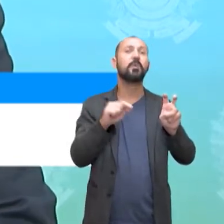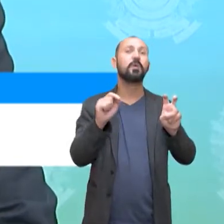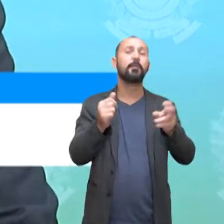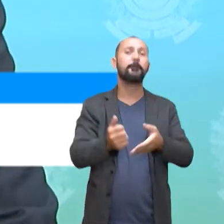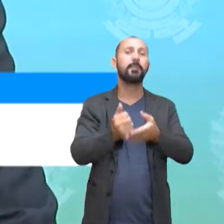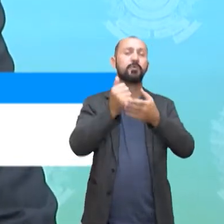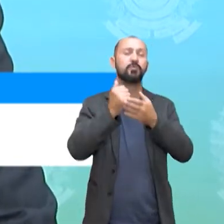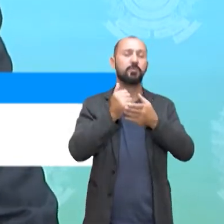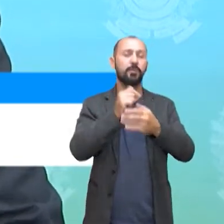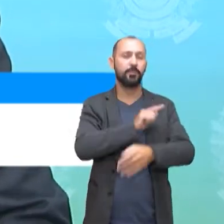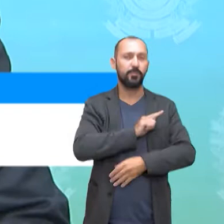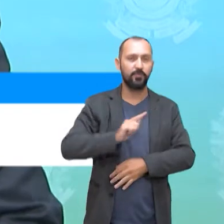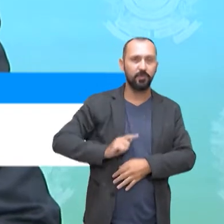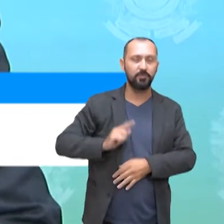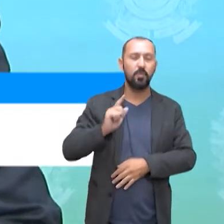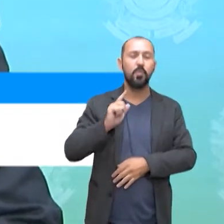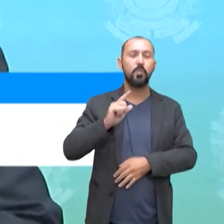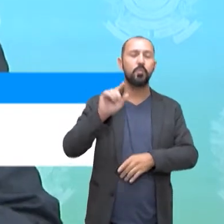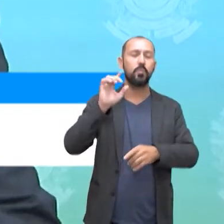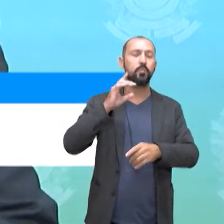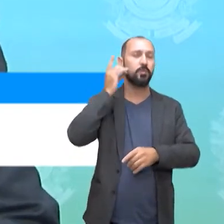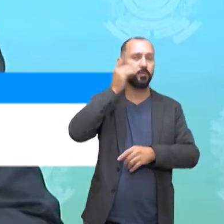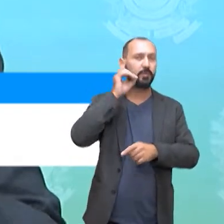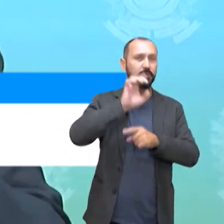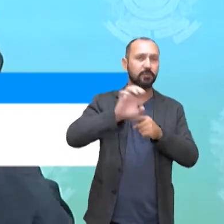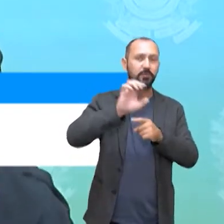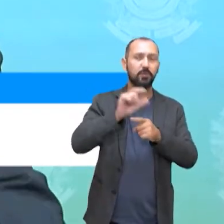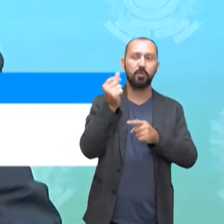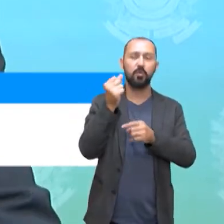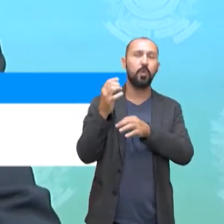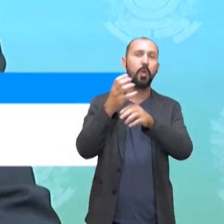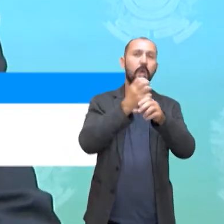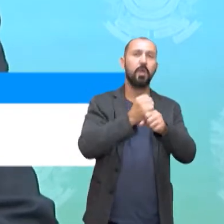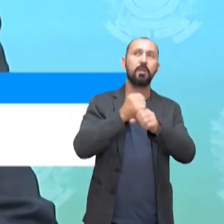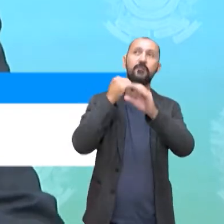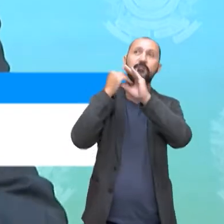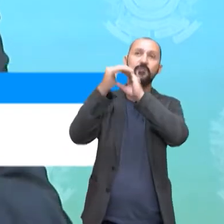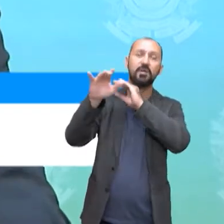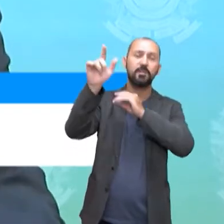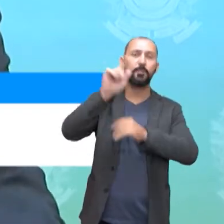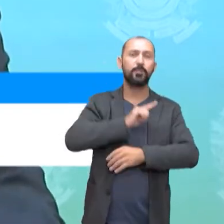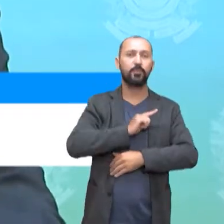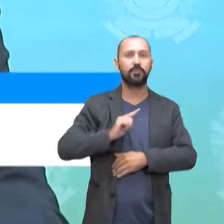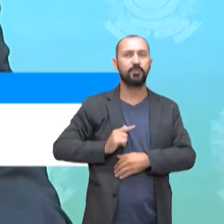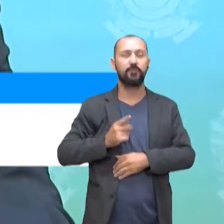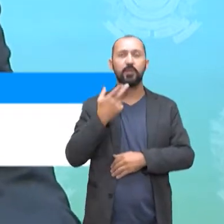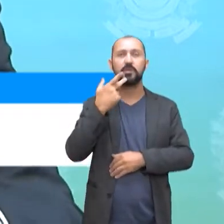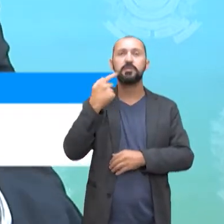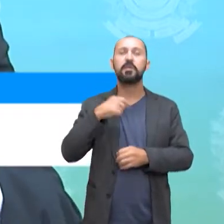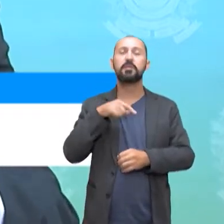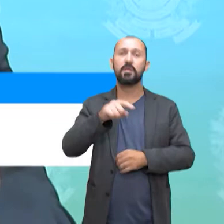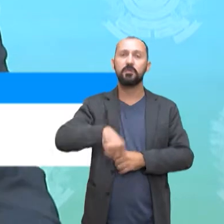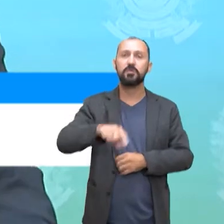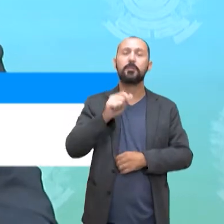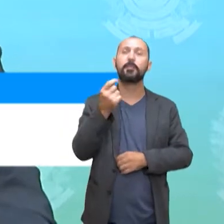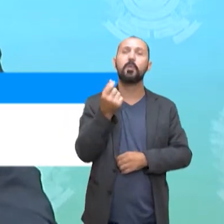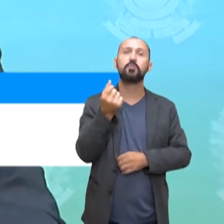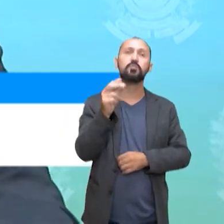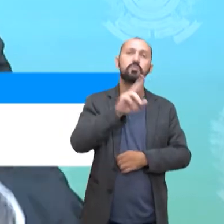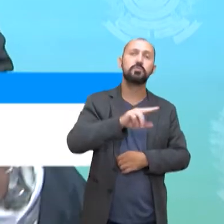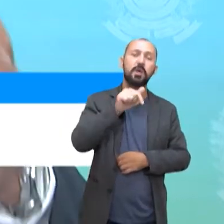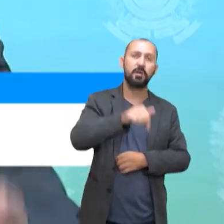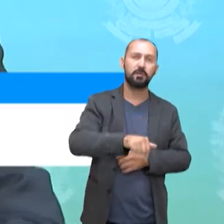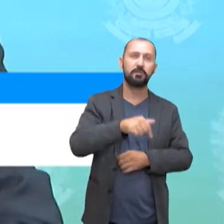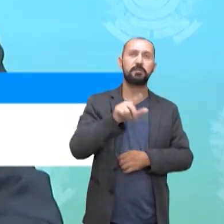para trazer para os governos. Então, o deputado estadual é ele que constrói a peça orçamentária e envia para o governo, dizendo, olha, você tem isso aqui para